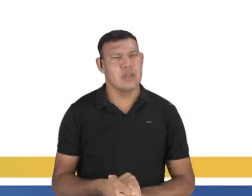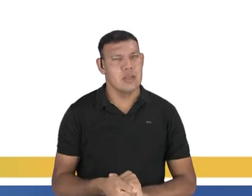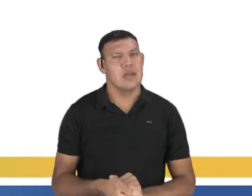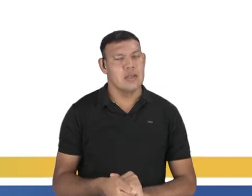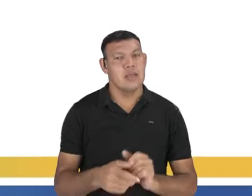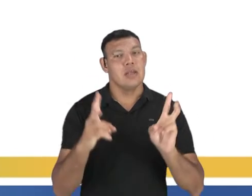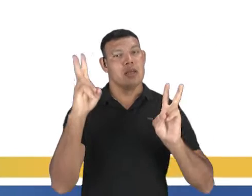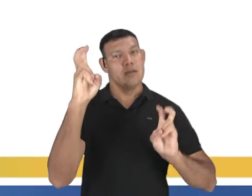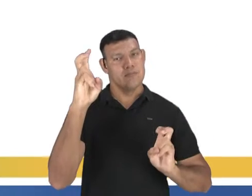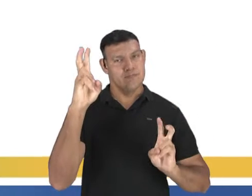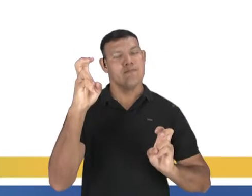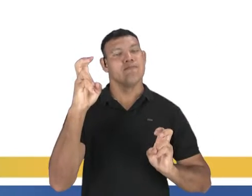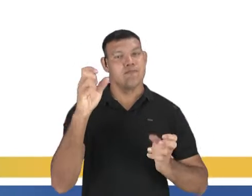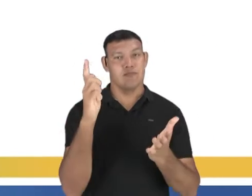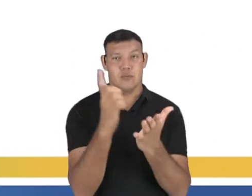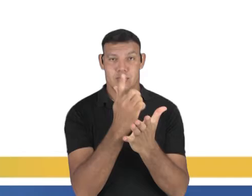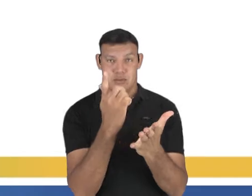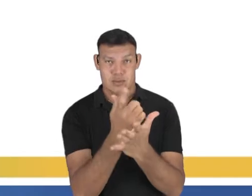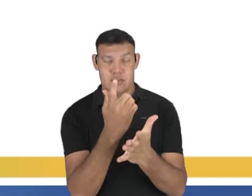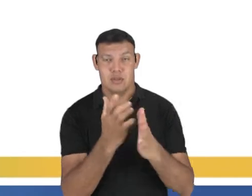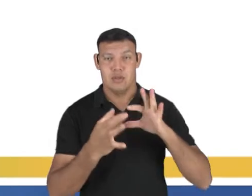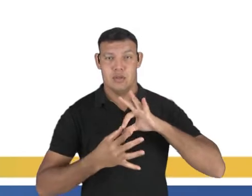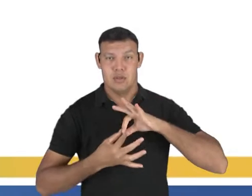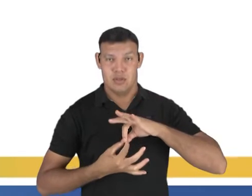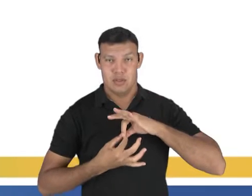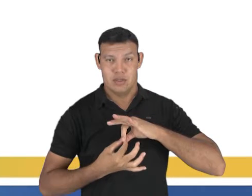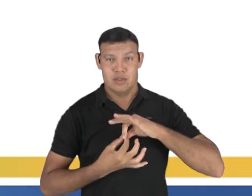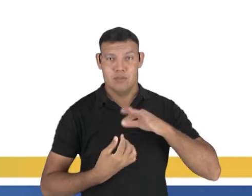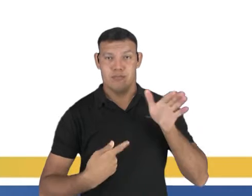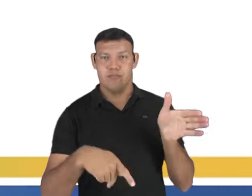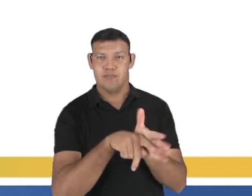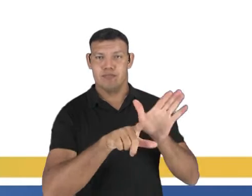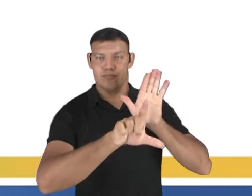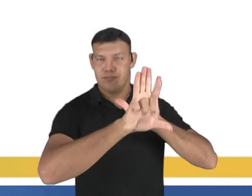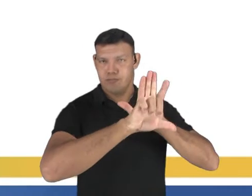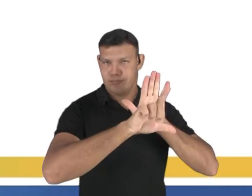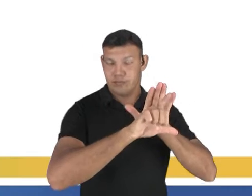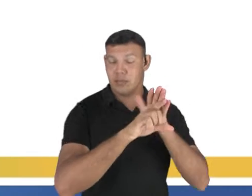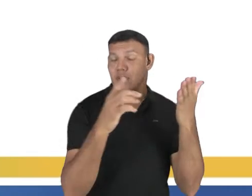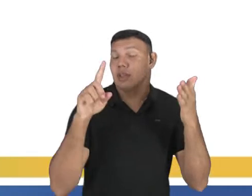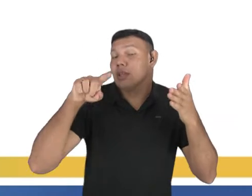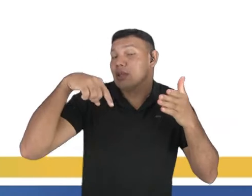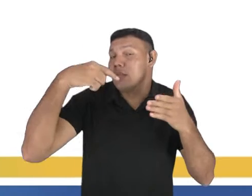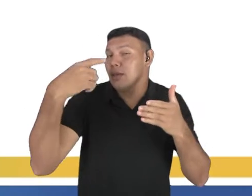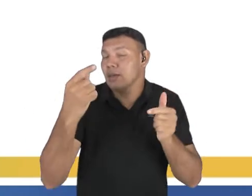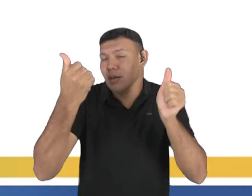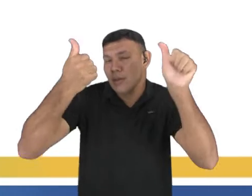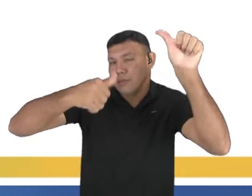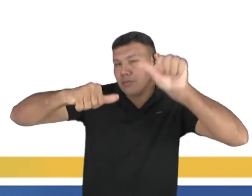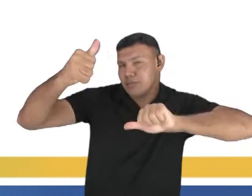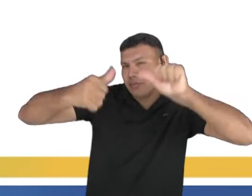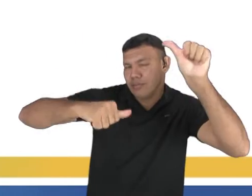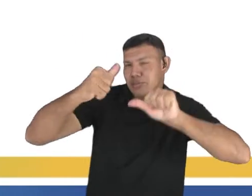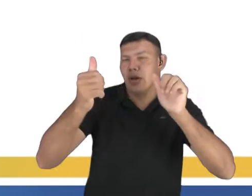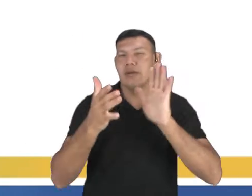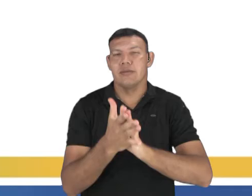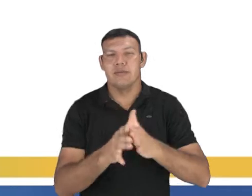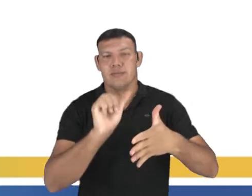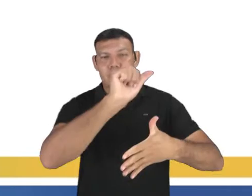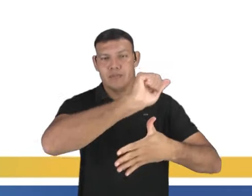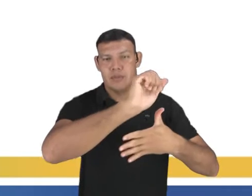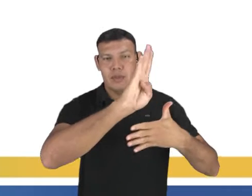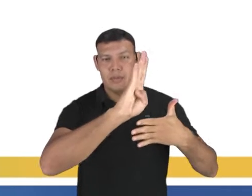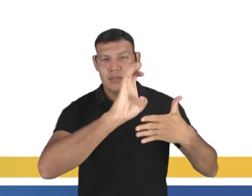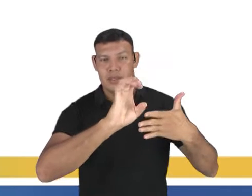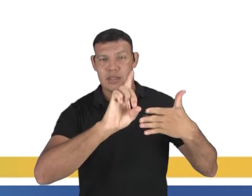citação retirada da obra O Espírito das Leis, e a partir daí nós vamos fazer a verificação de qual a